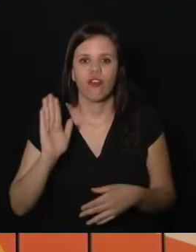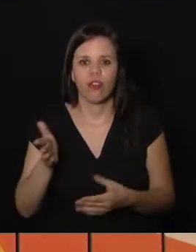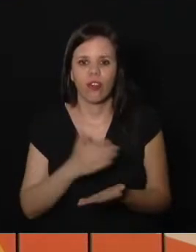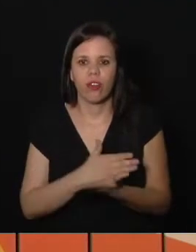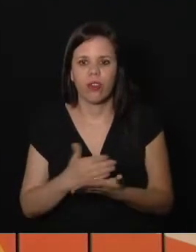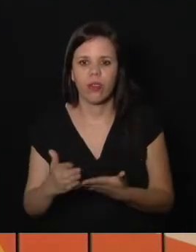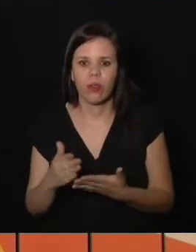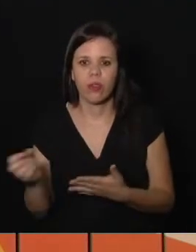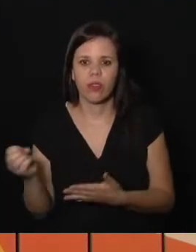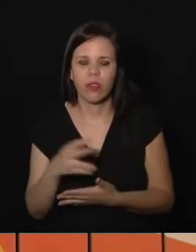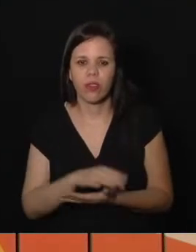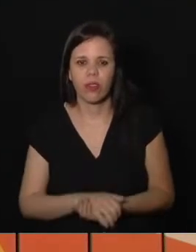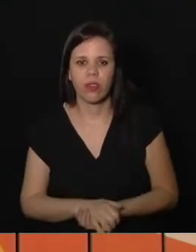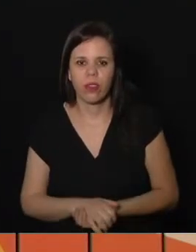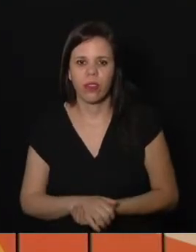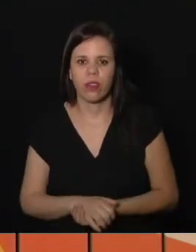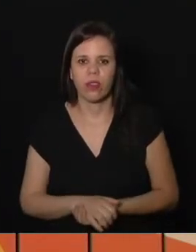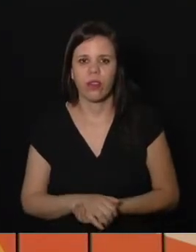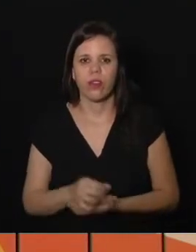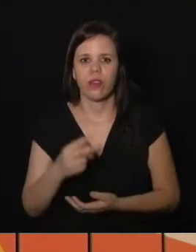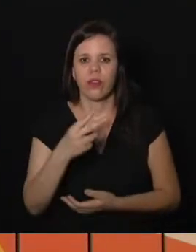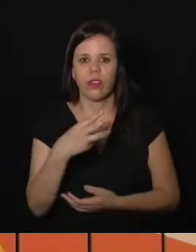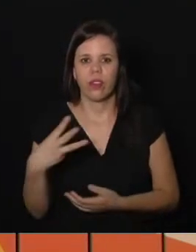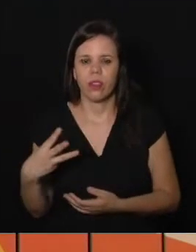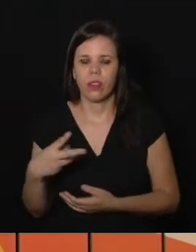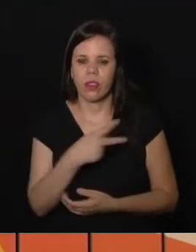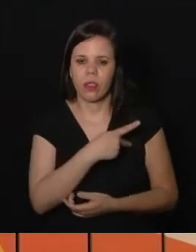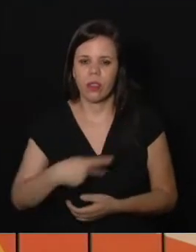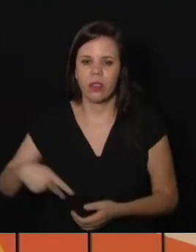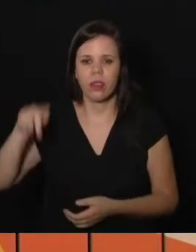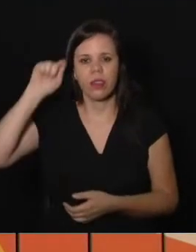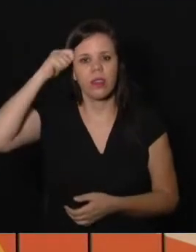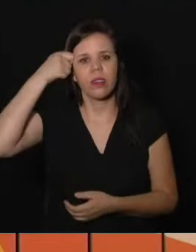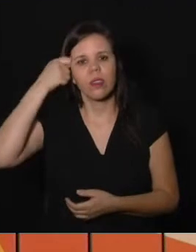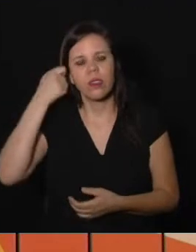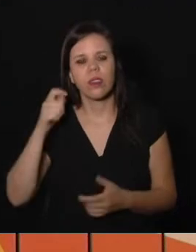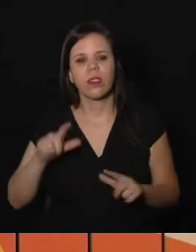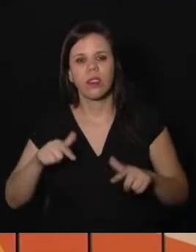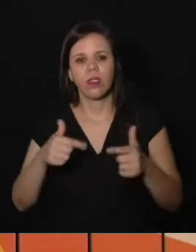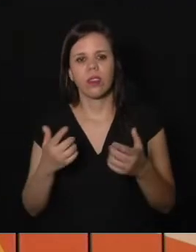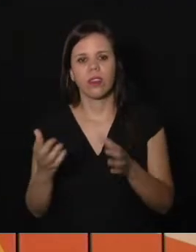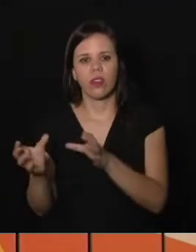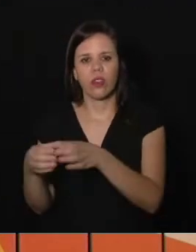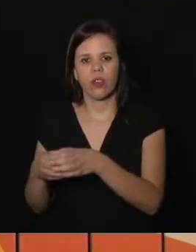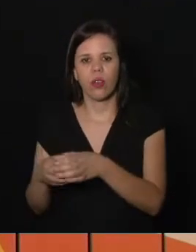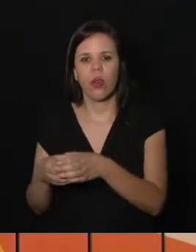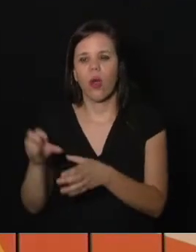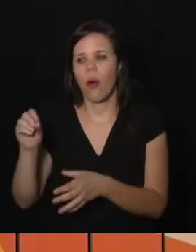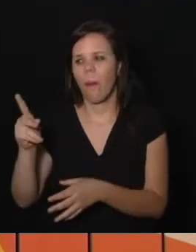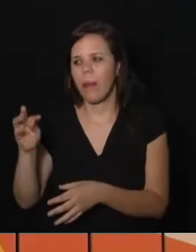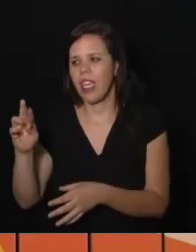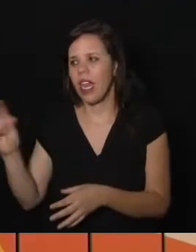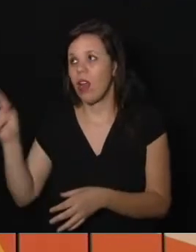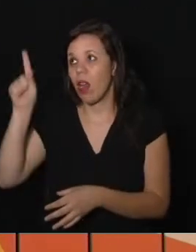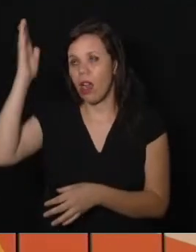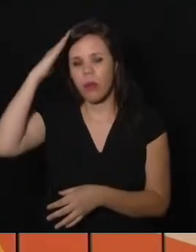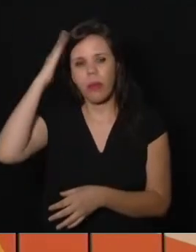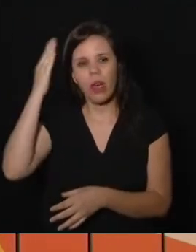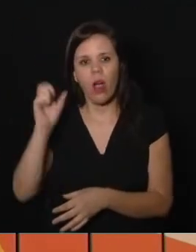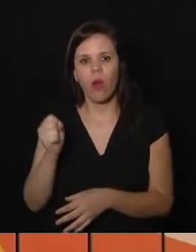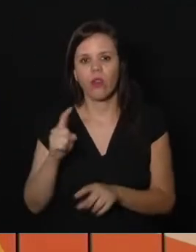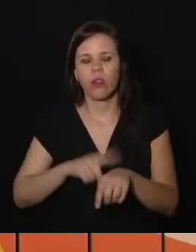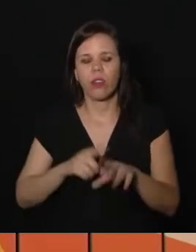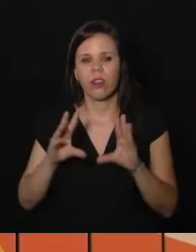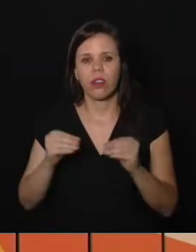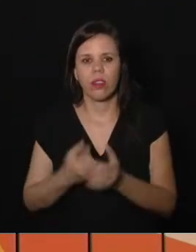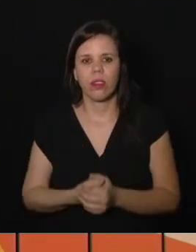uma nova rodada, a 23, e a Ponte Preta enfrenta o Operário em Ponta Grossa, no Paraná, às 8 horas da